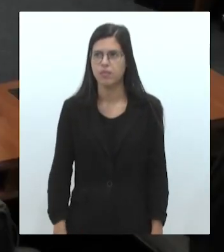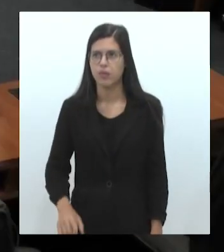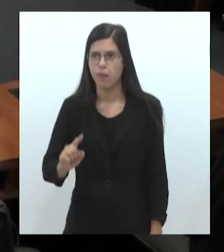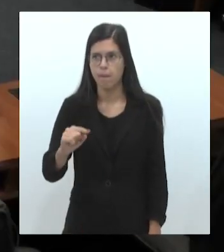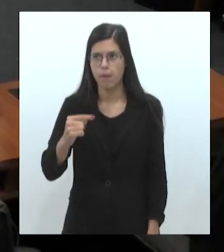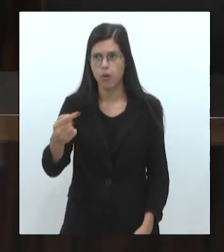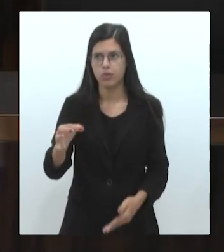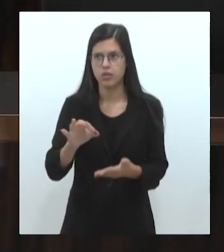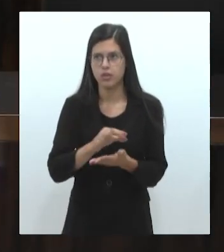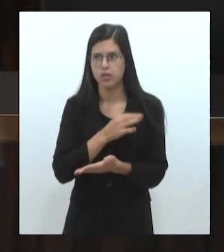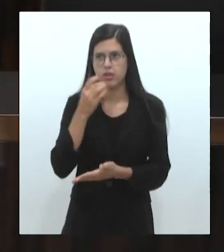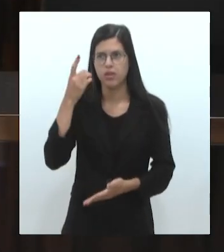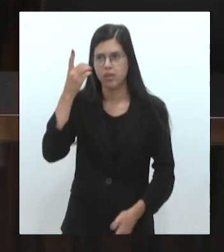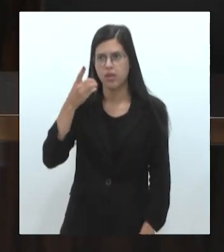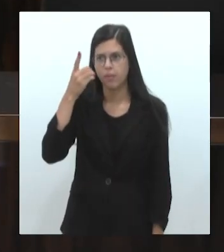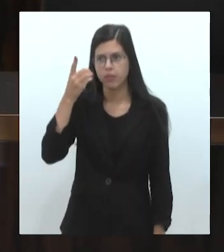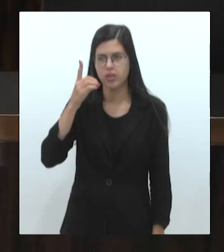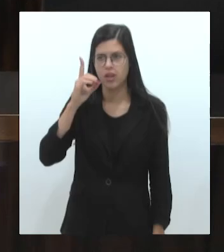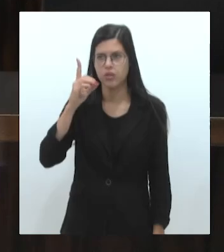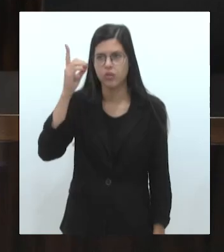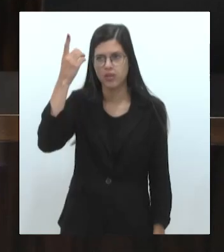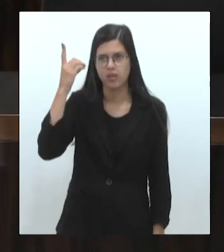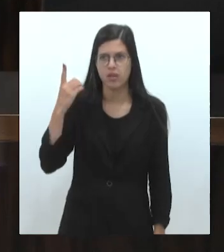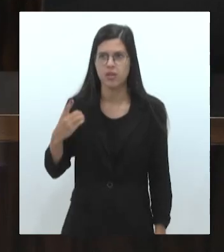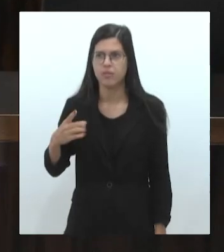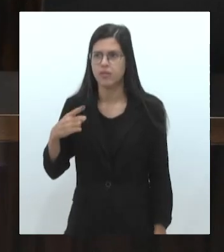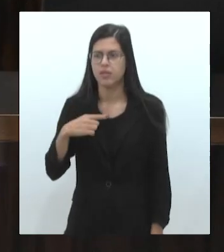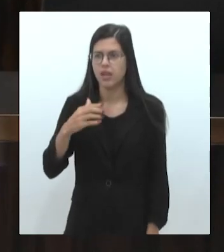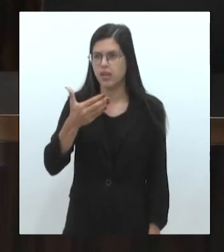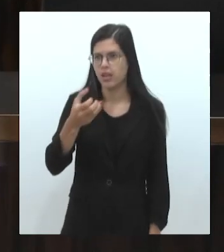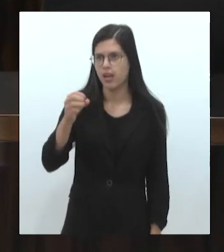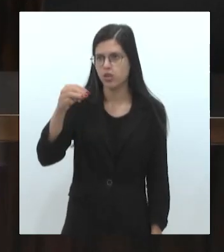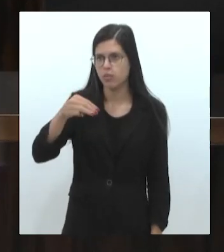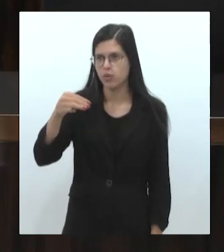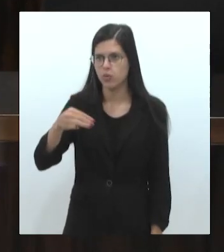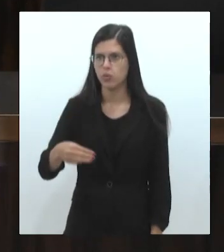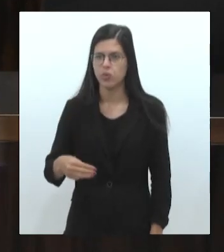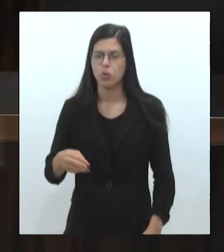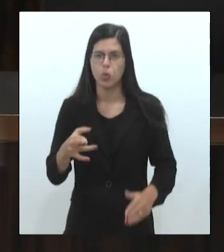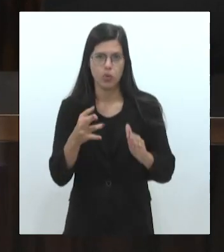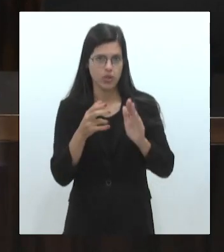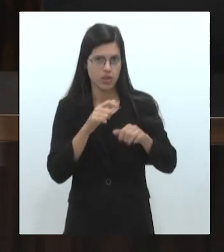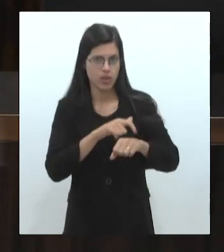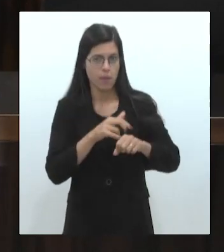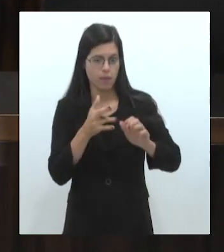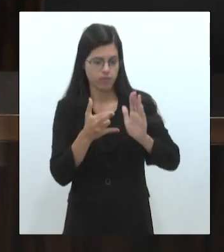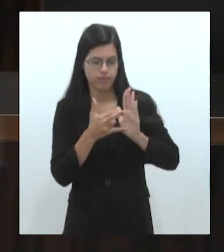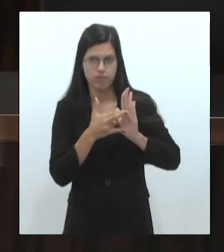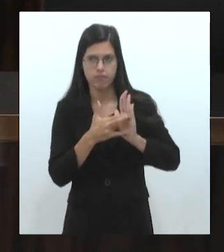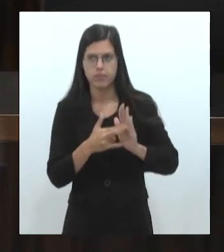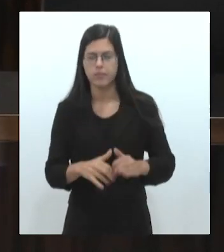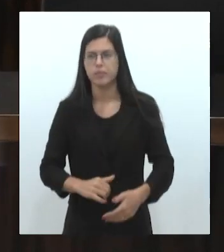Próximo orador inscrita, nova deputada Dani Monteiro. Vossa Excelência dispõe de 10 minutos no tempo regimental.